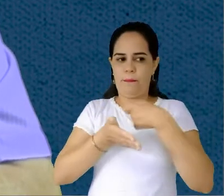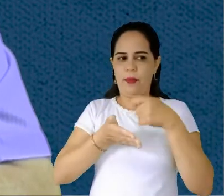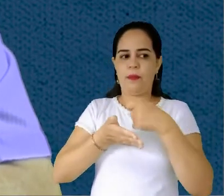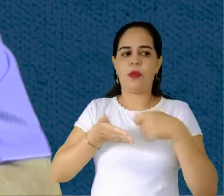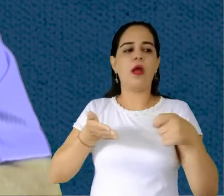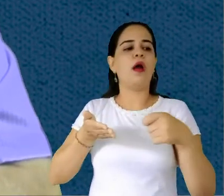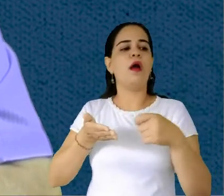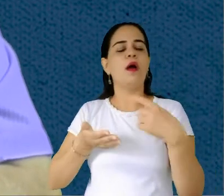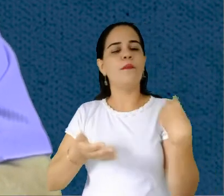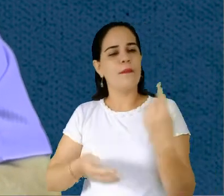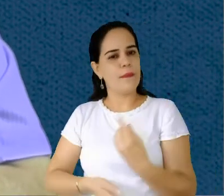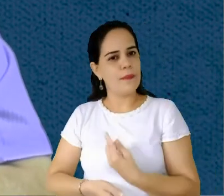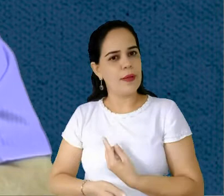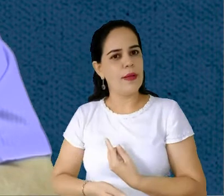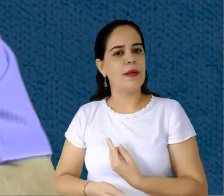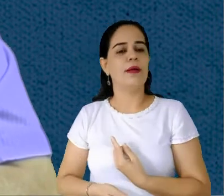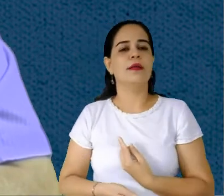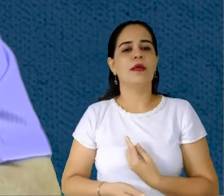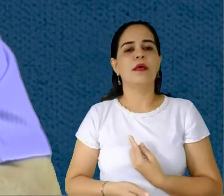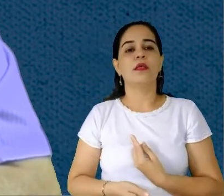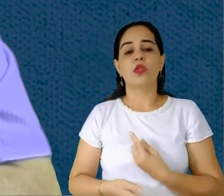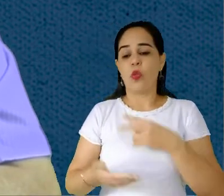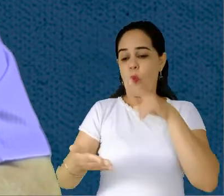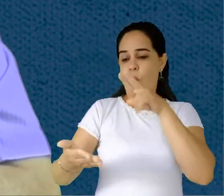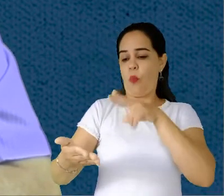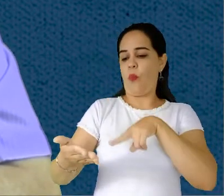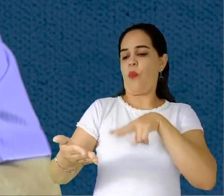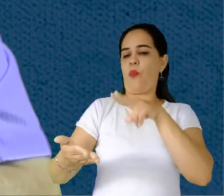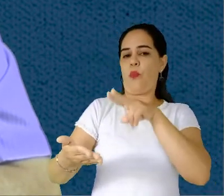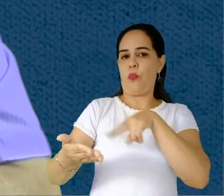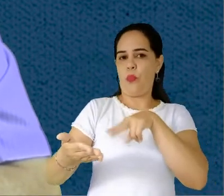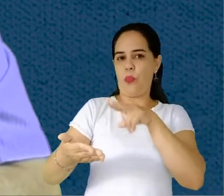fossem, para todos nós cristãos, fossem